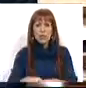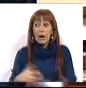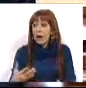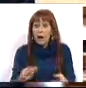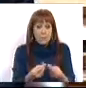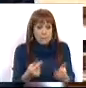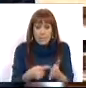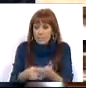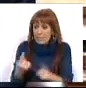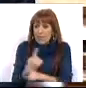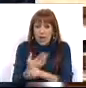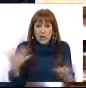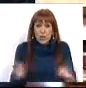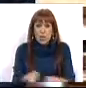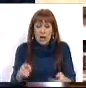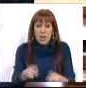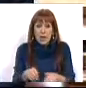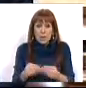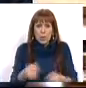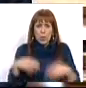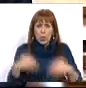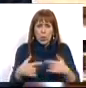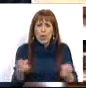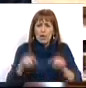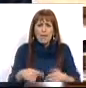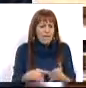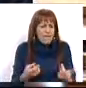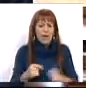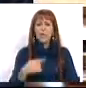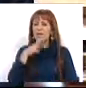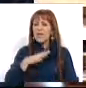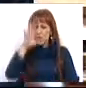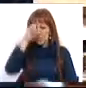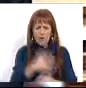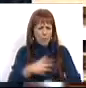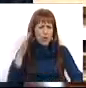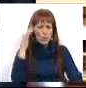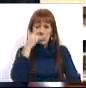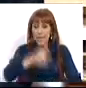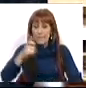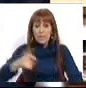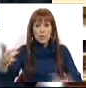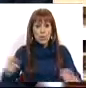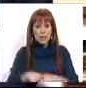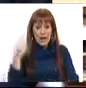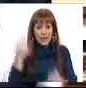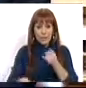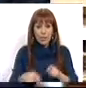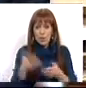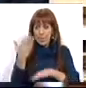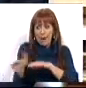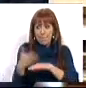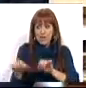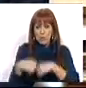privação material e em privação material severa. Dizem-nos que o Governo aumentou o número de pessoas em risco de